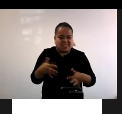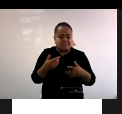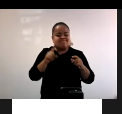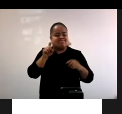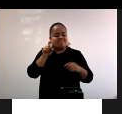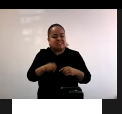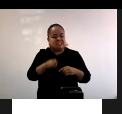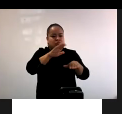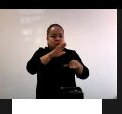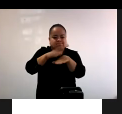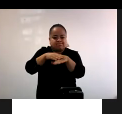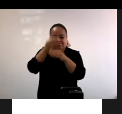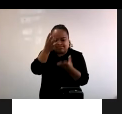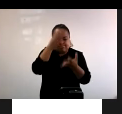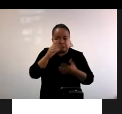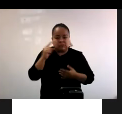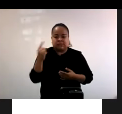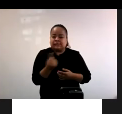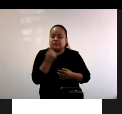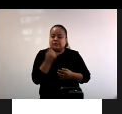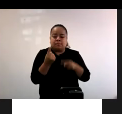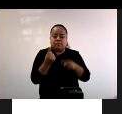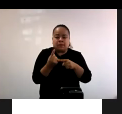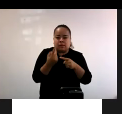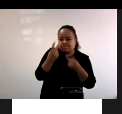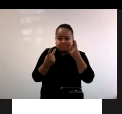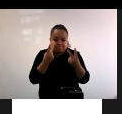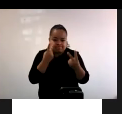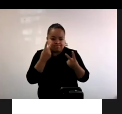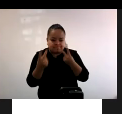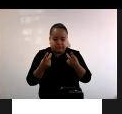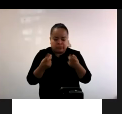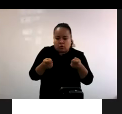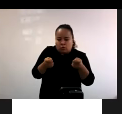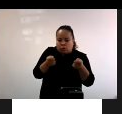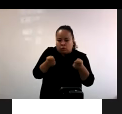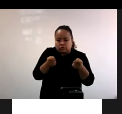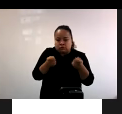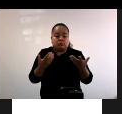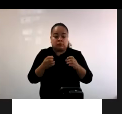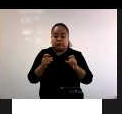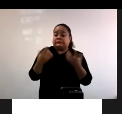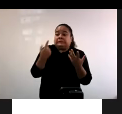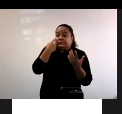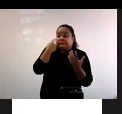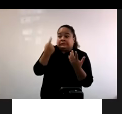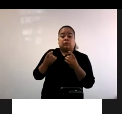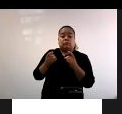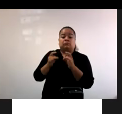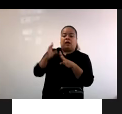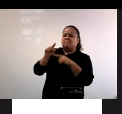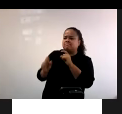estejam informadas, que elas estejam capacitadas de como identificar e manejar esses casos, principalmente identificar os